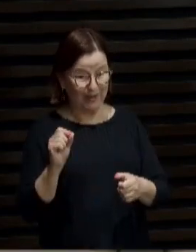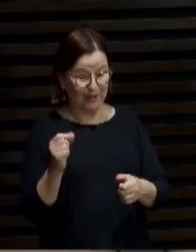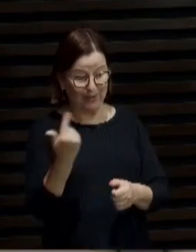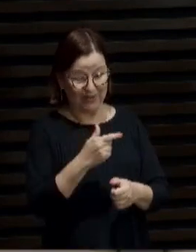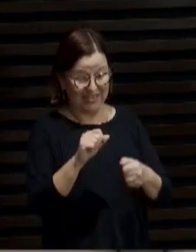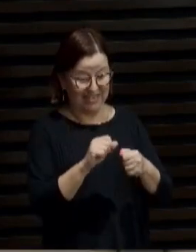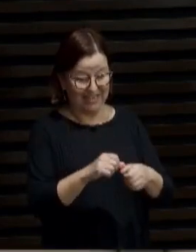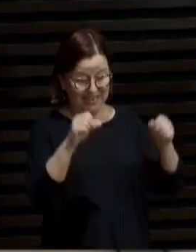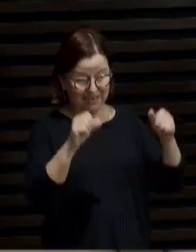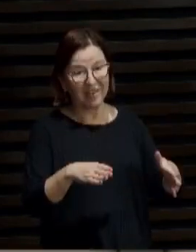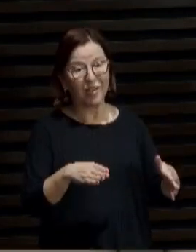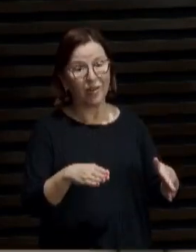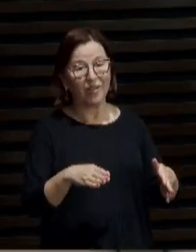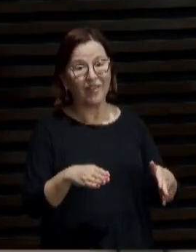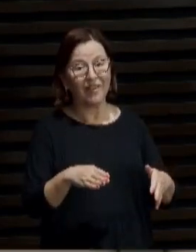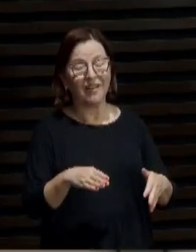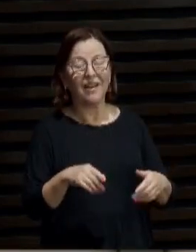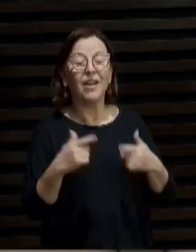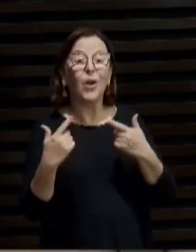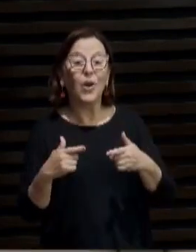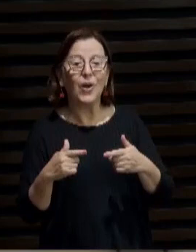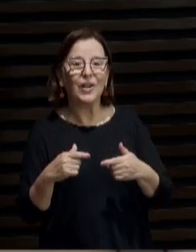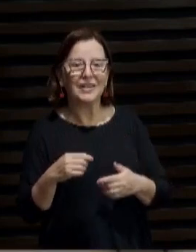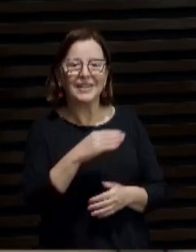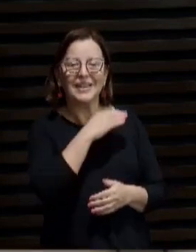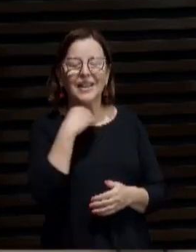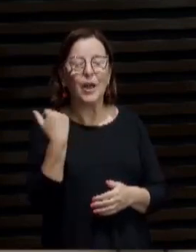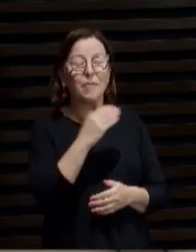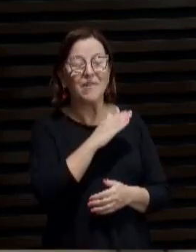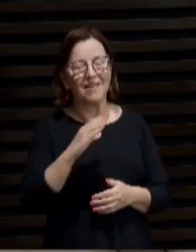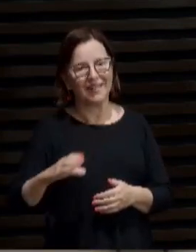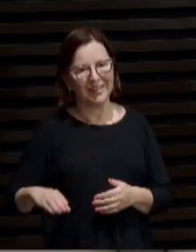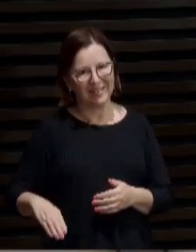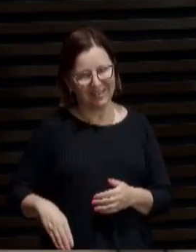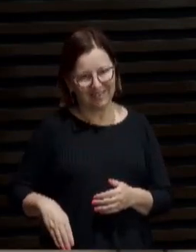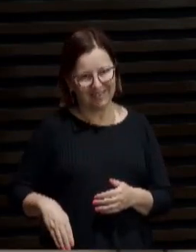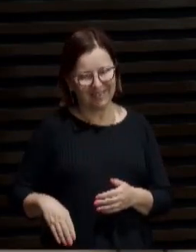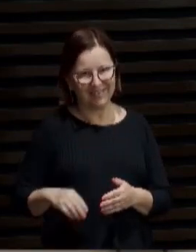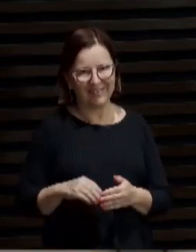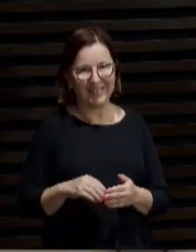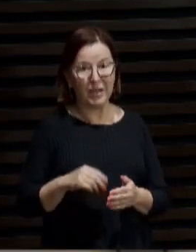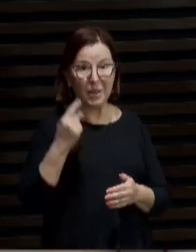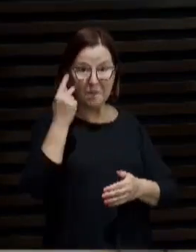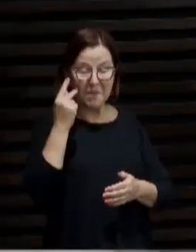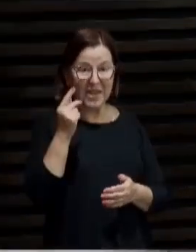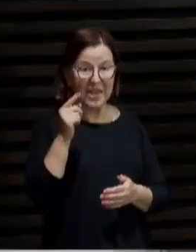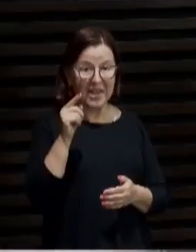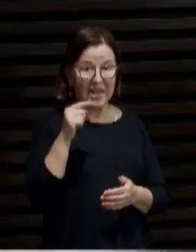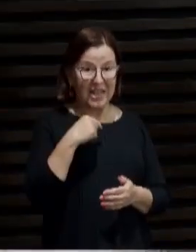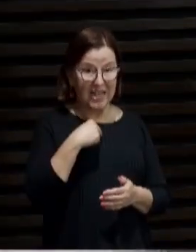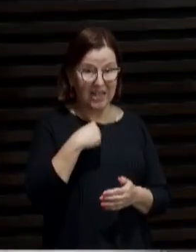ressurreição. Porque para criar o mundo, Deus ele apenas falou: haja, haja. Mas para que você e eu fôssemos